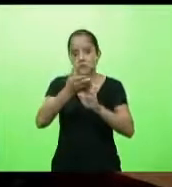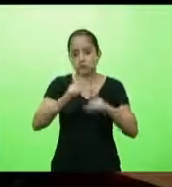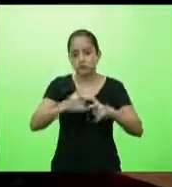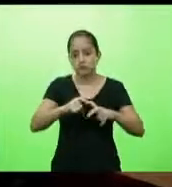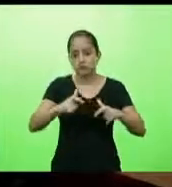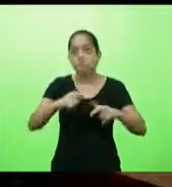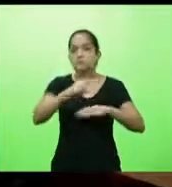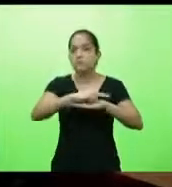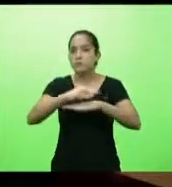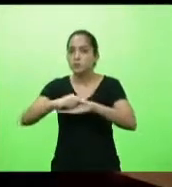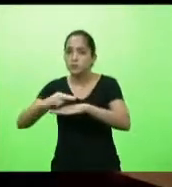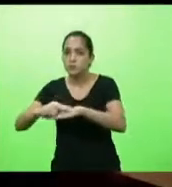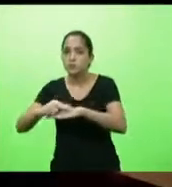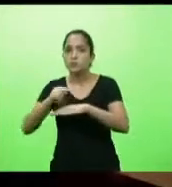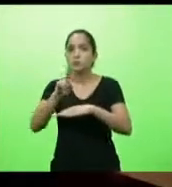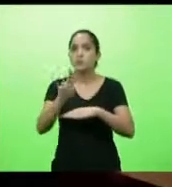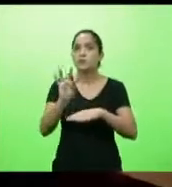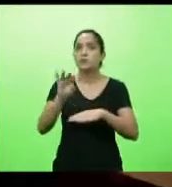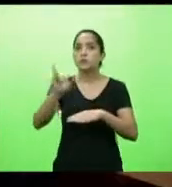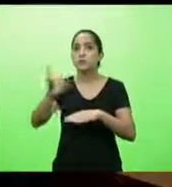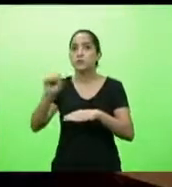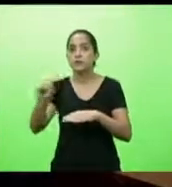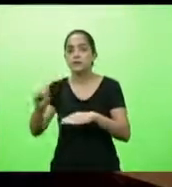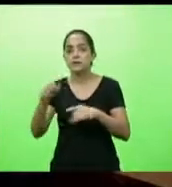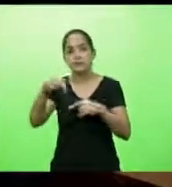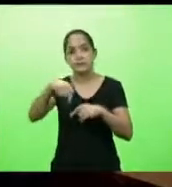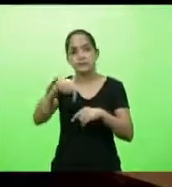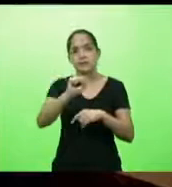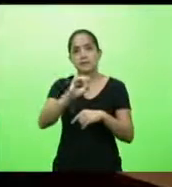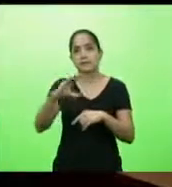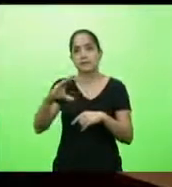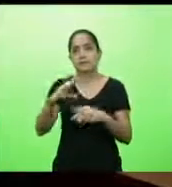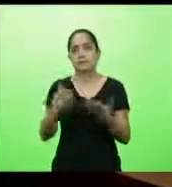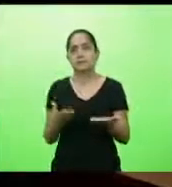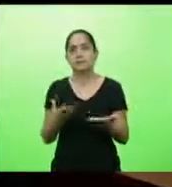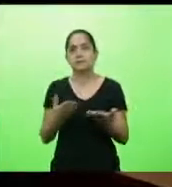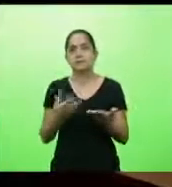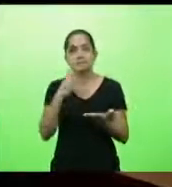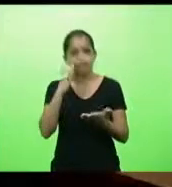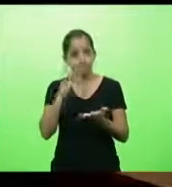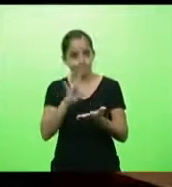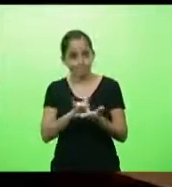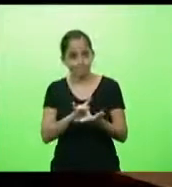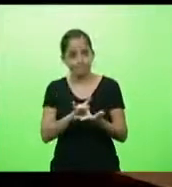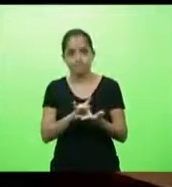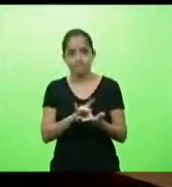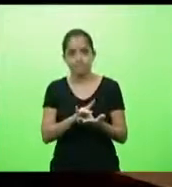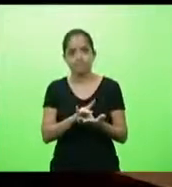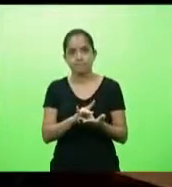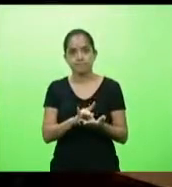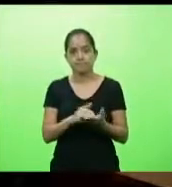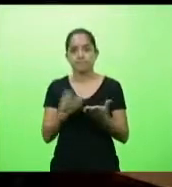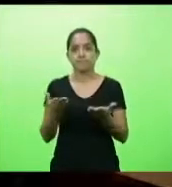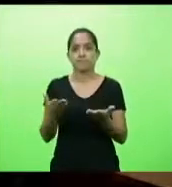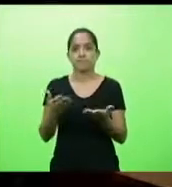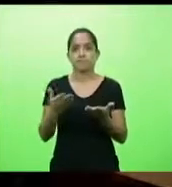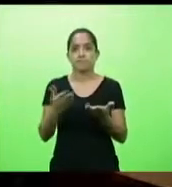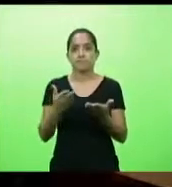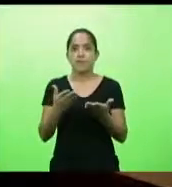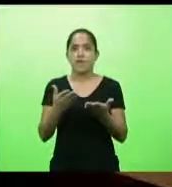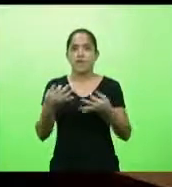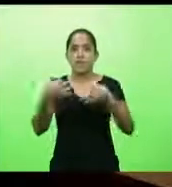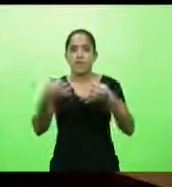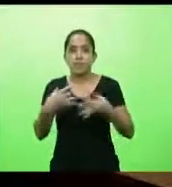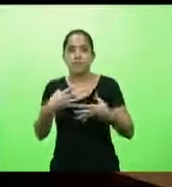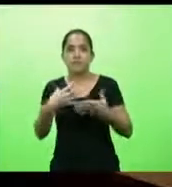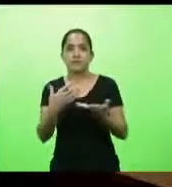e de UTIs no estado de Santa Catarina. E merece aí o reconhecimento, e obviamente que é um caminho para se